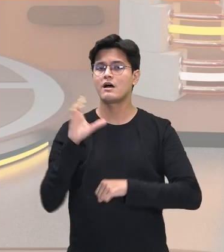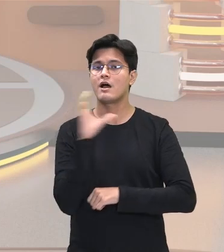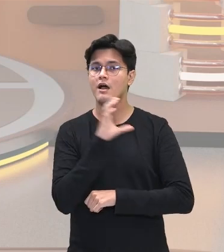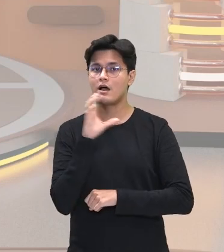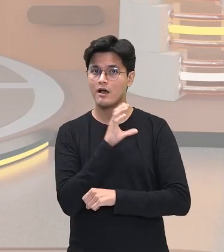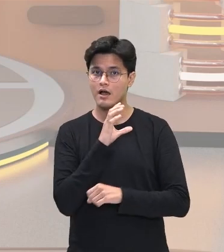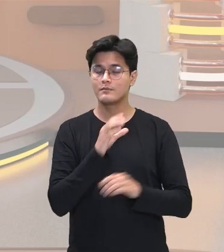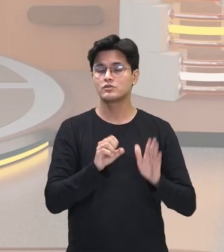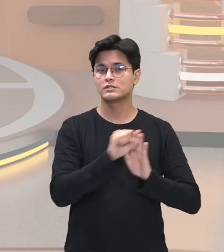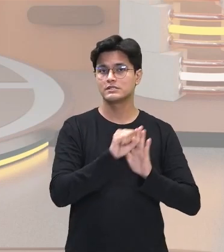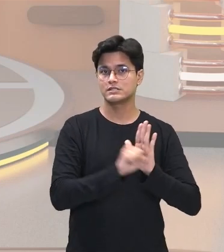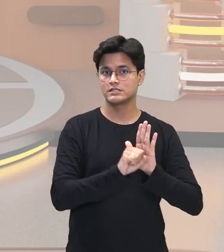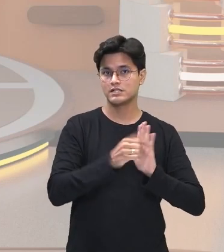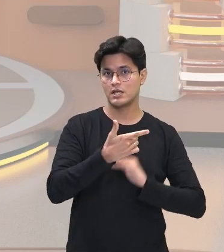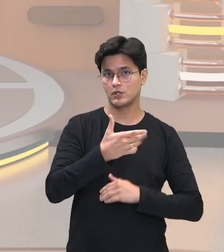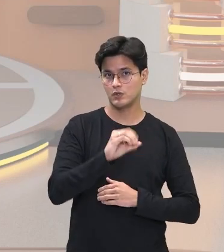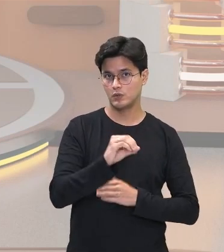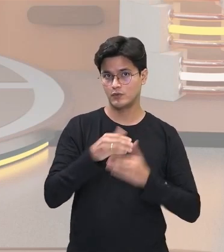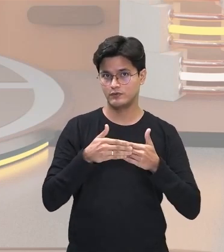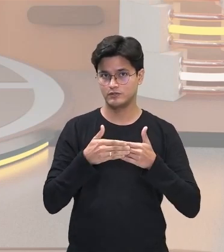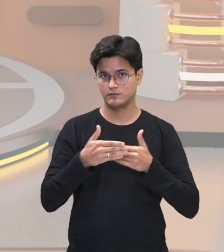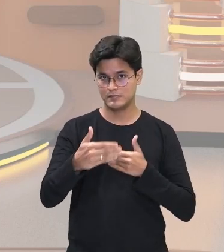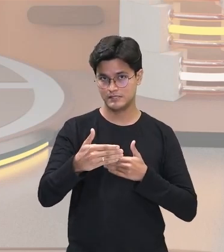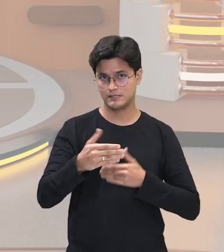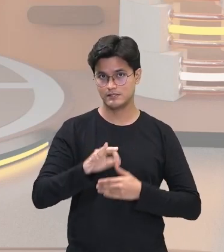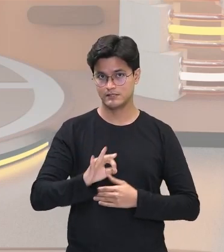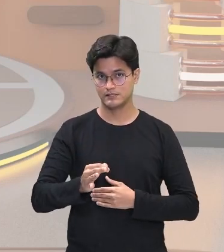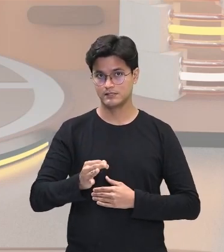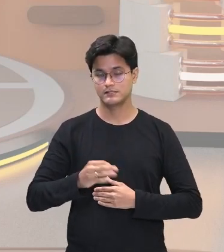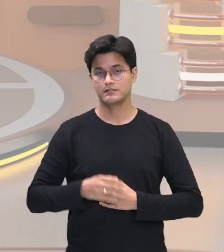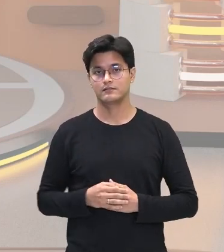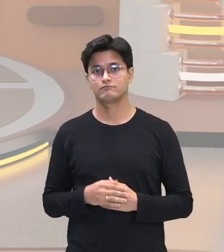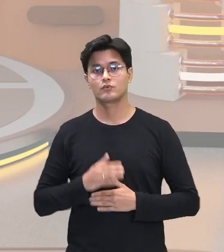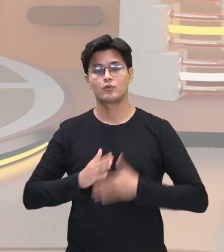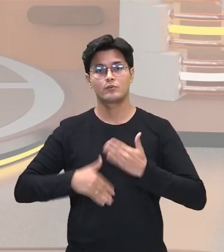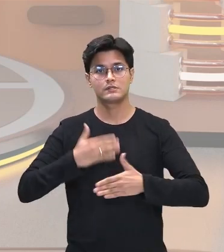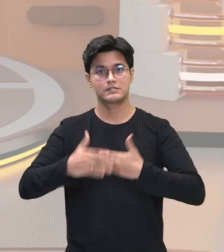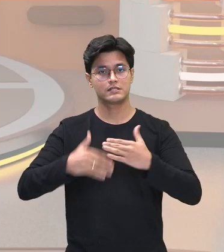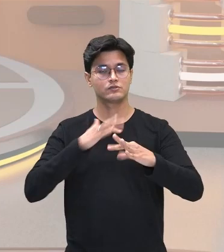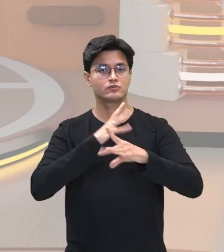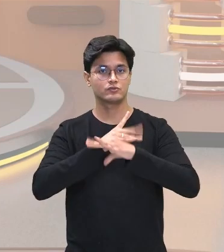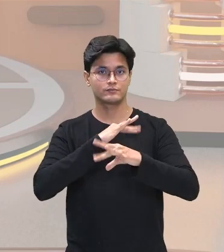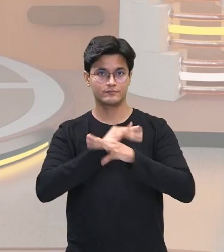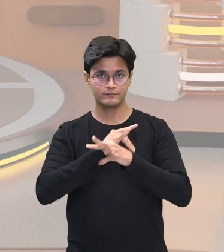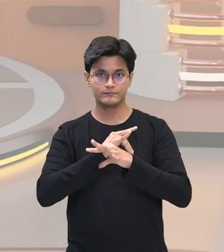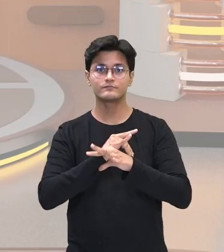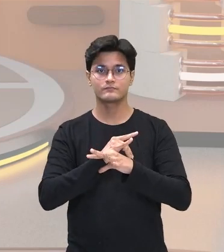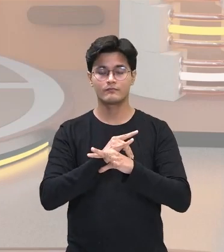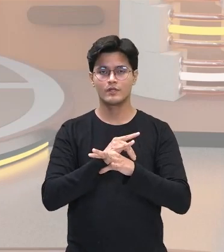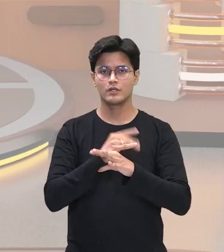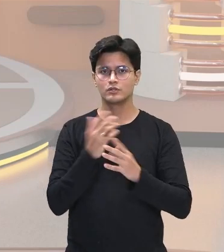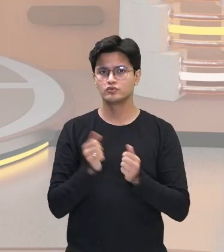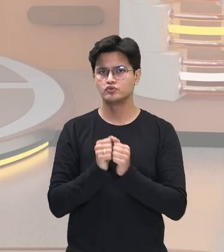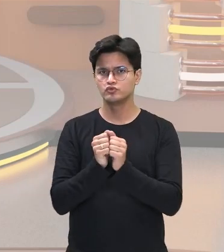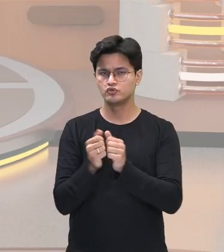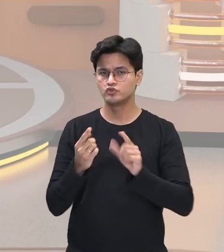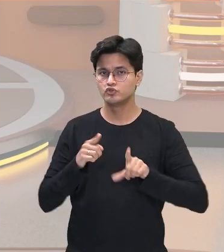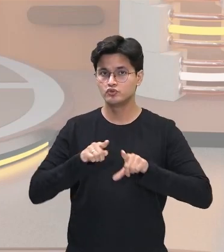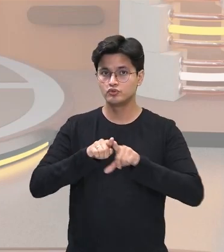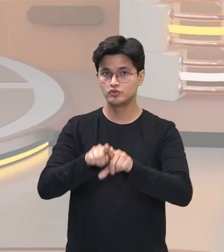a partir do século XX, E esse processo de urbanização, ele vem aí acompanhado do processo